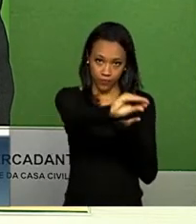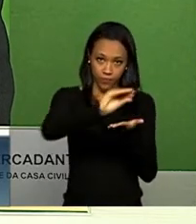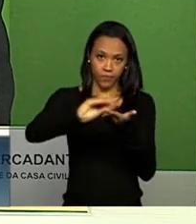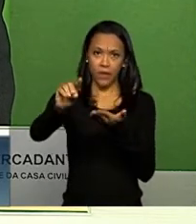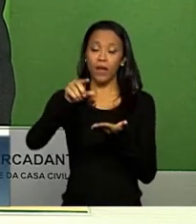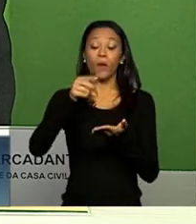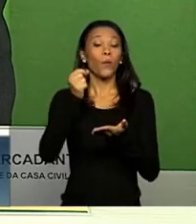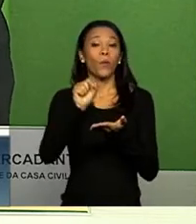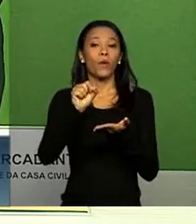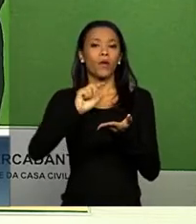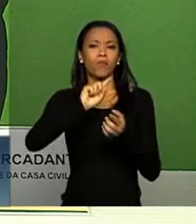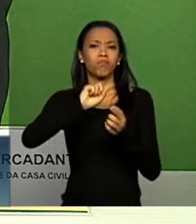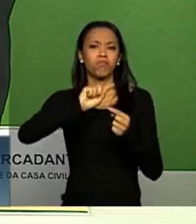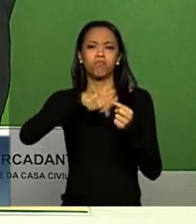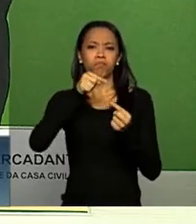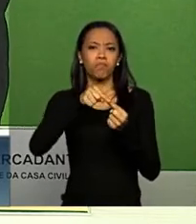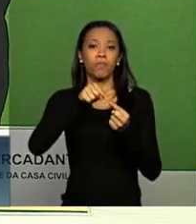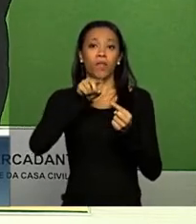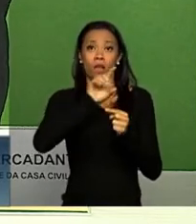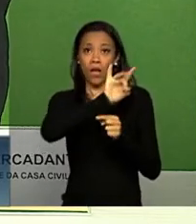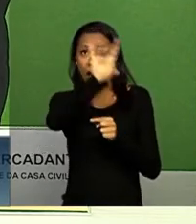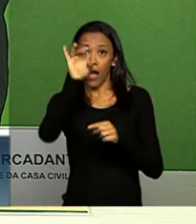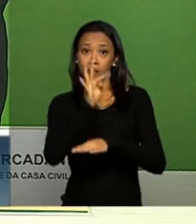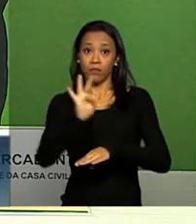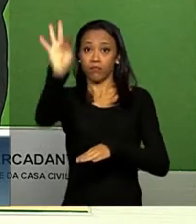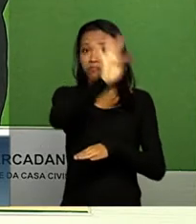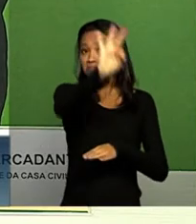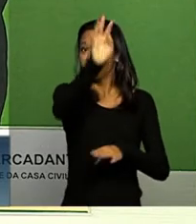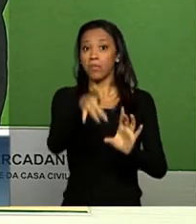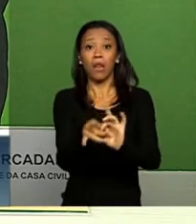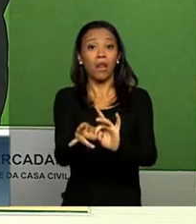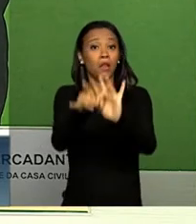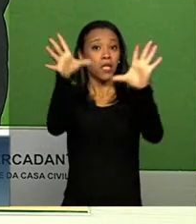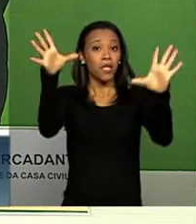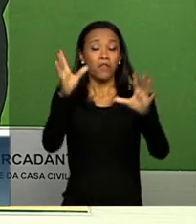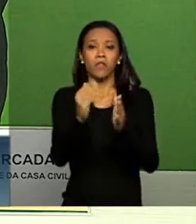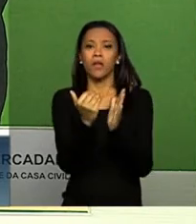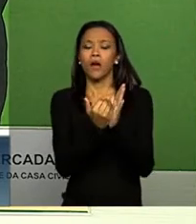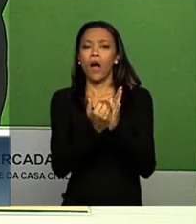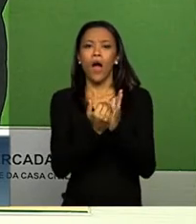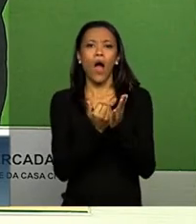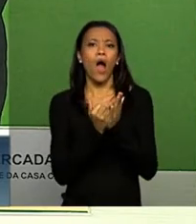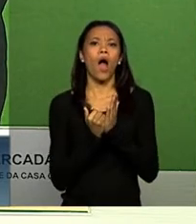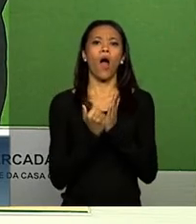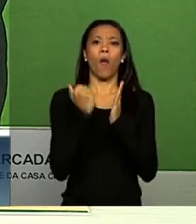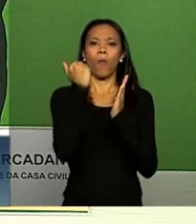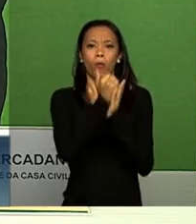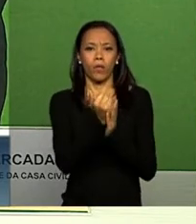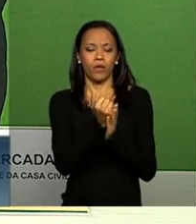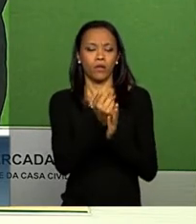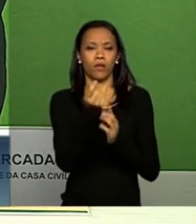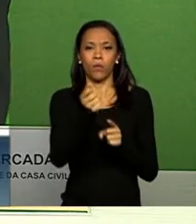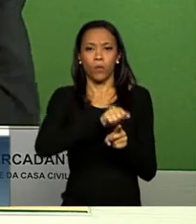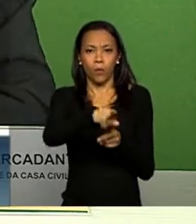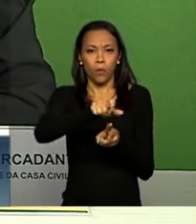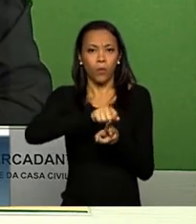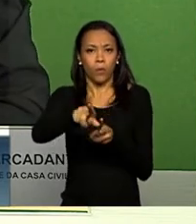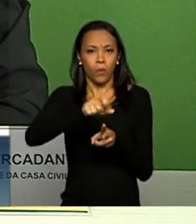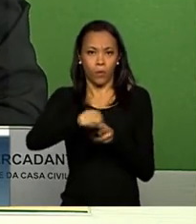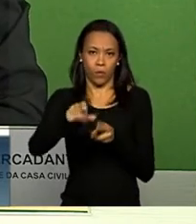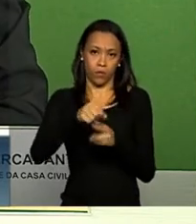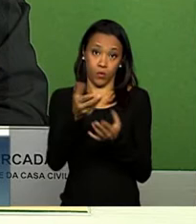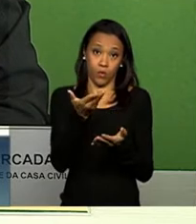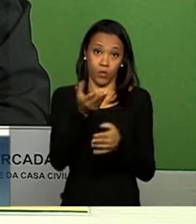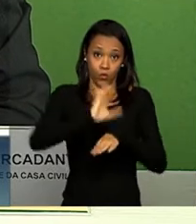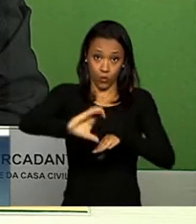total liberdade para aumentar o preço das matrículas, o preço das mensalidades. E nós verificamos